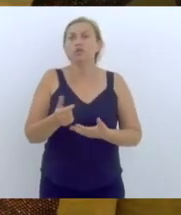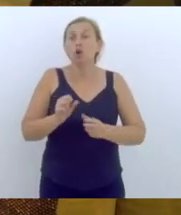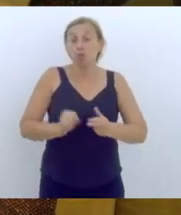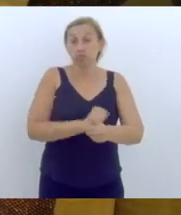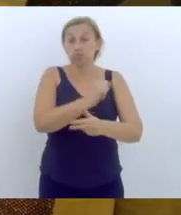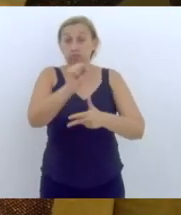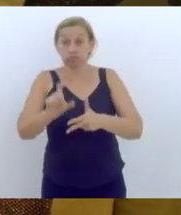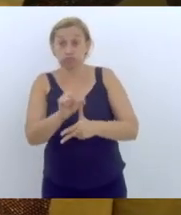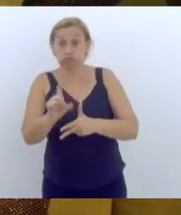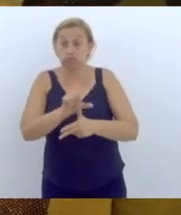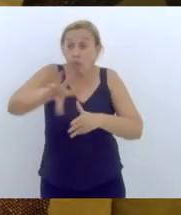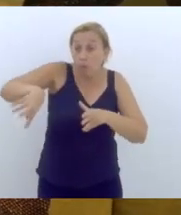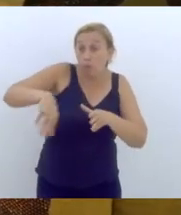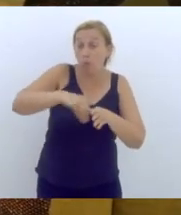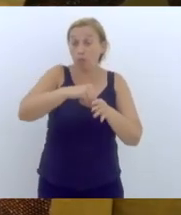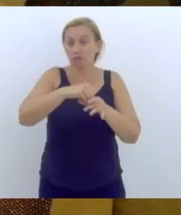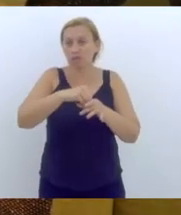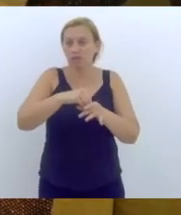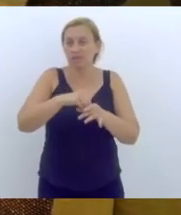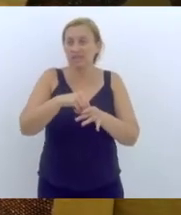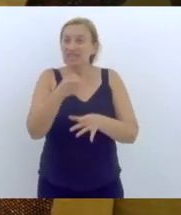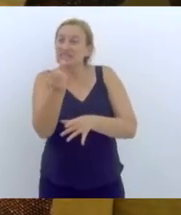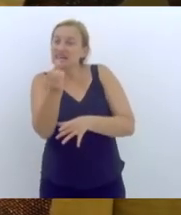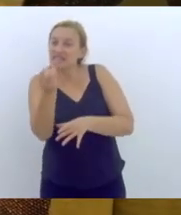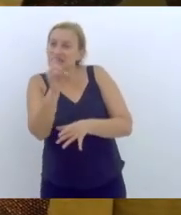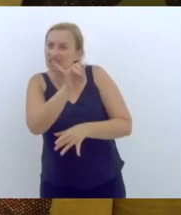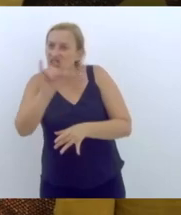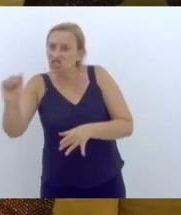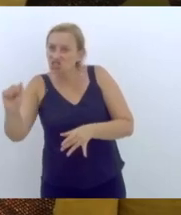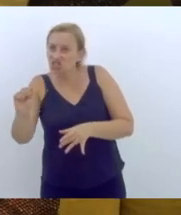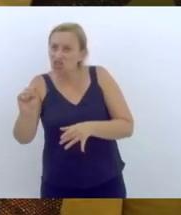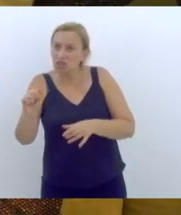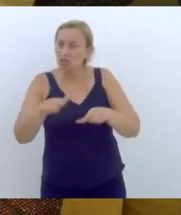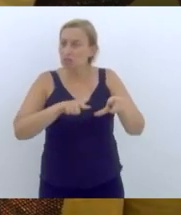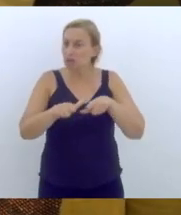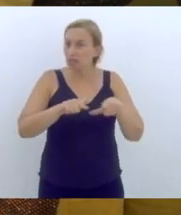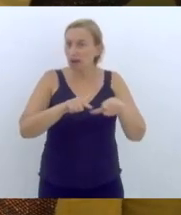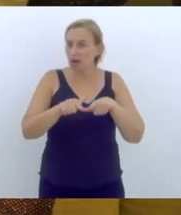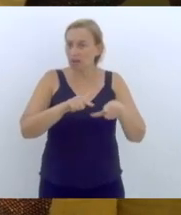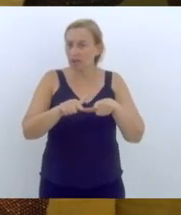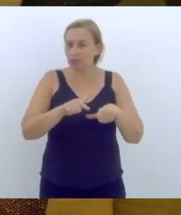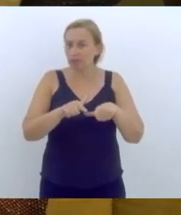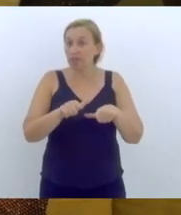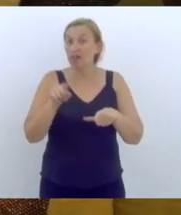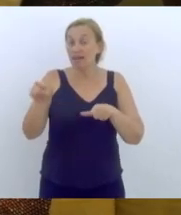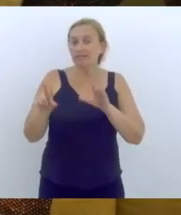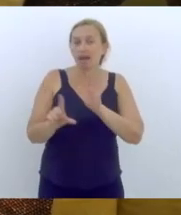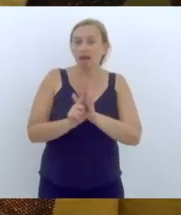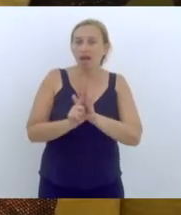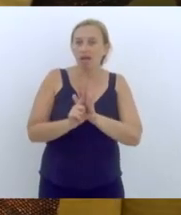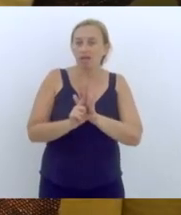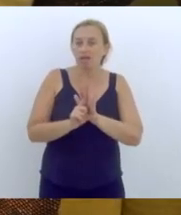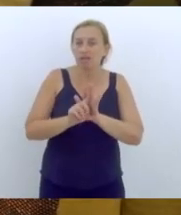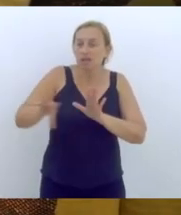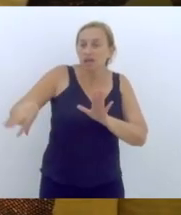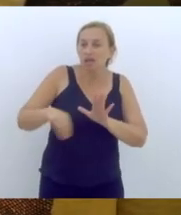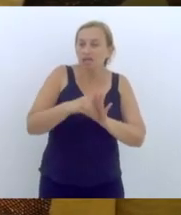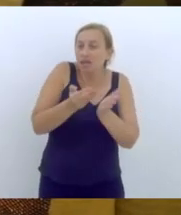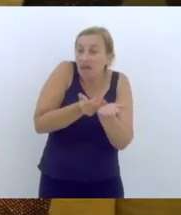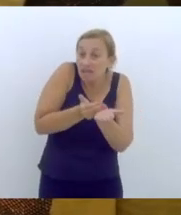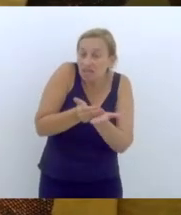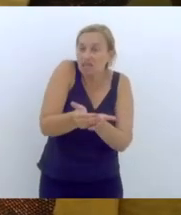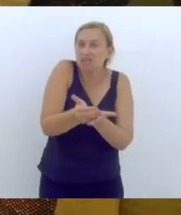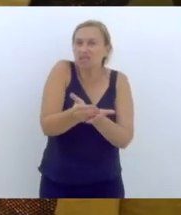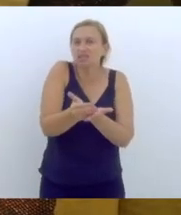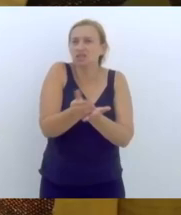Poder Executivo implementará no prazo de 60 dias o presente serviço. E esta lei entrará em vigor na data